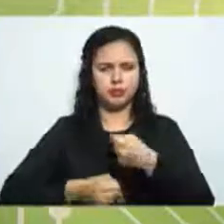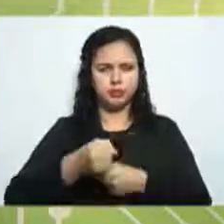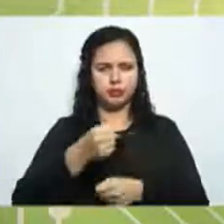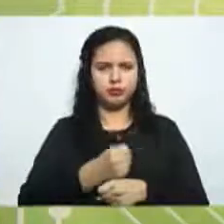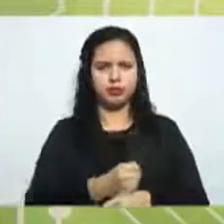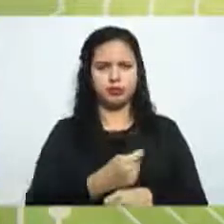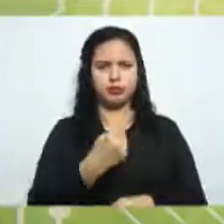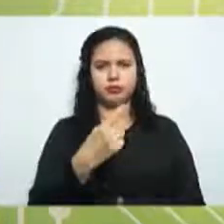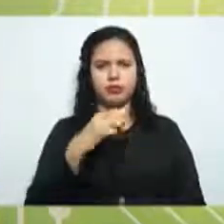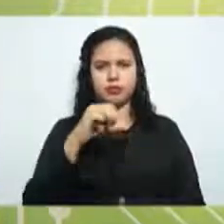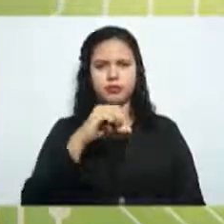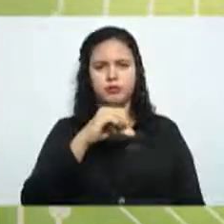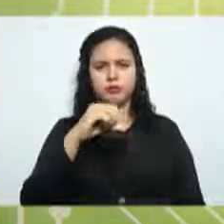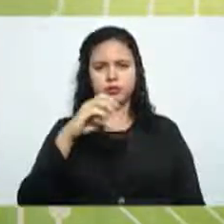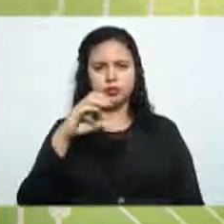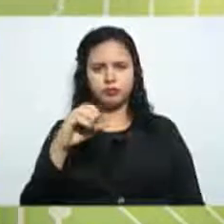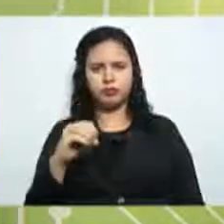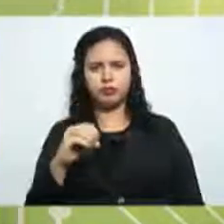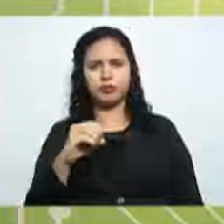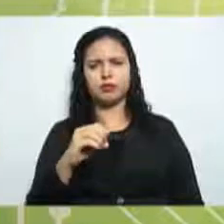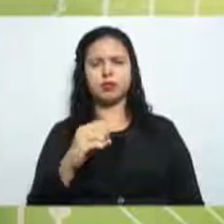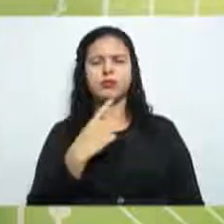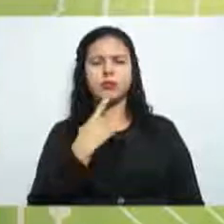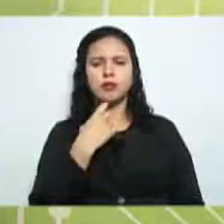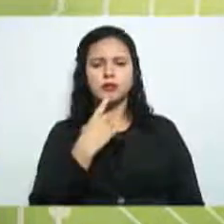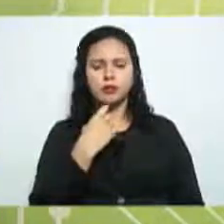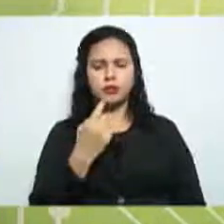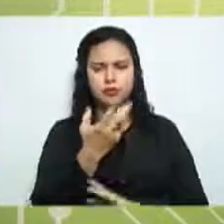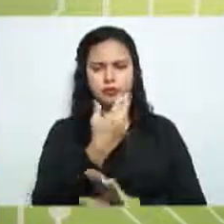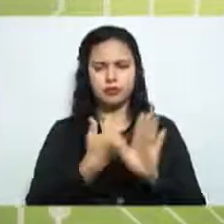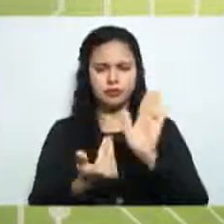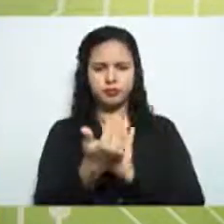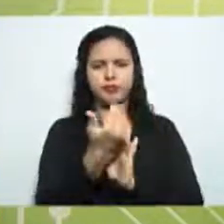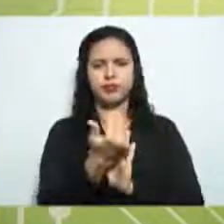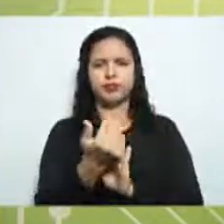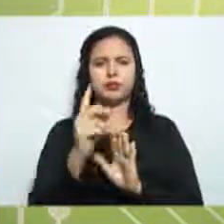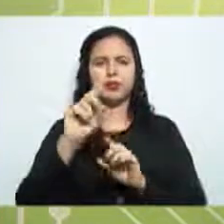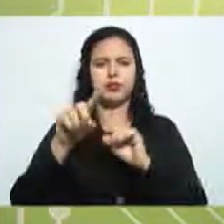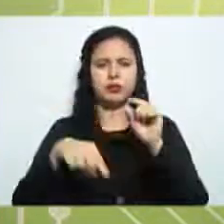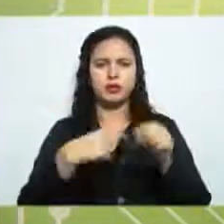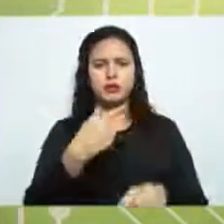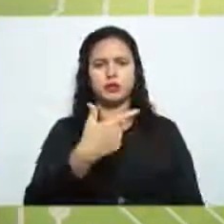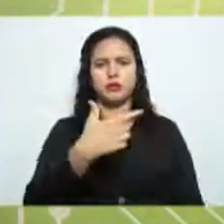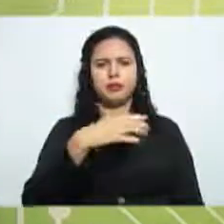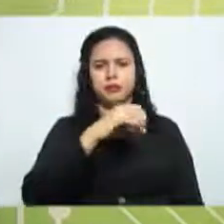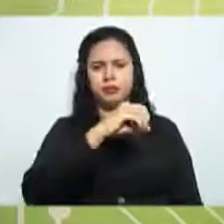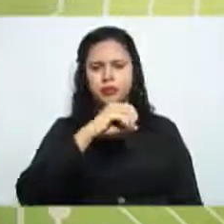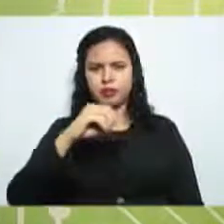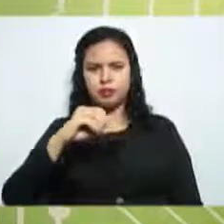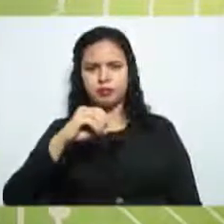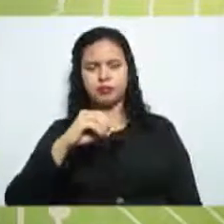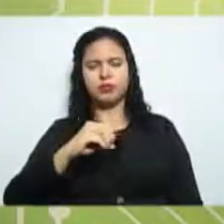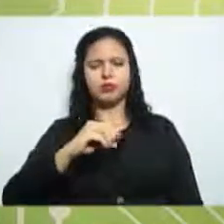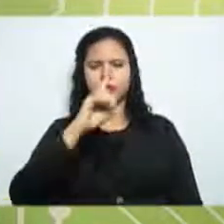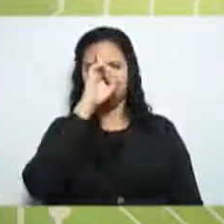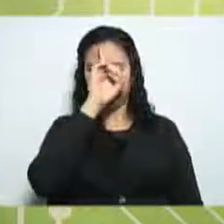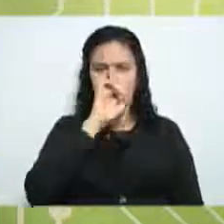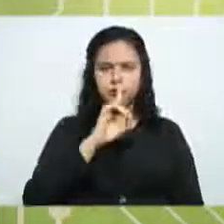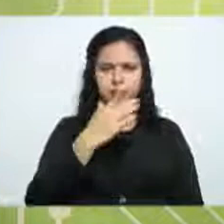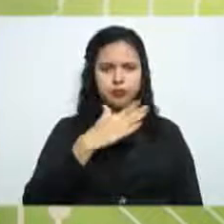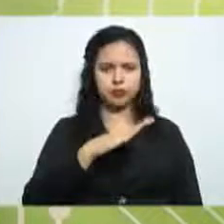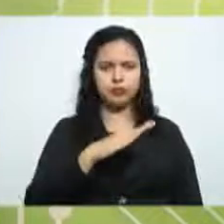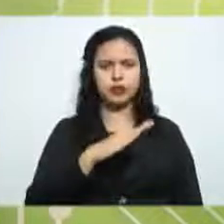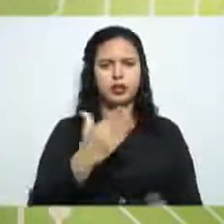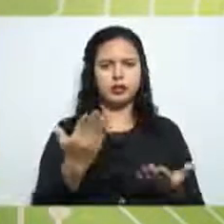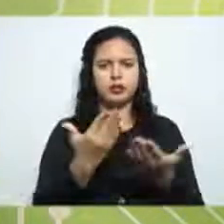vermelhas, no começo dos anos 2000 a gente estava ali principalmente nas cores amarelas, indicando um IDH médio, e agora a gente